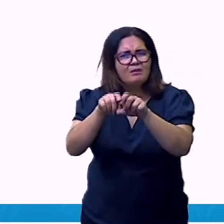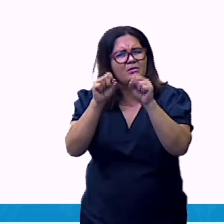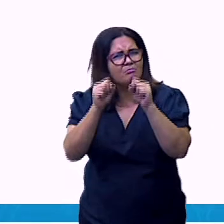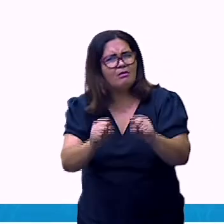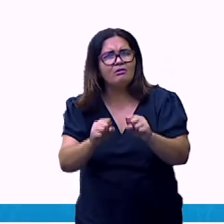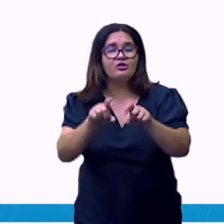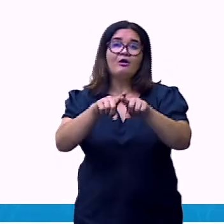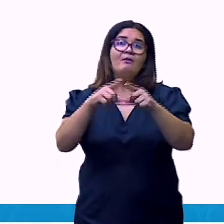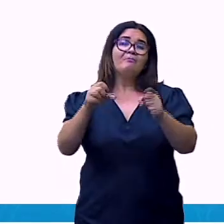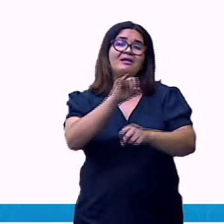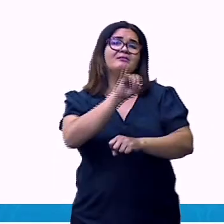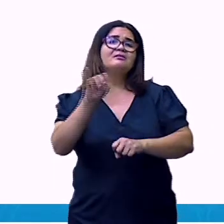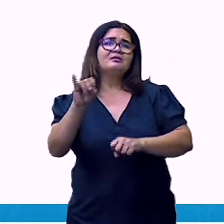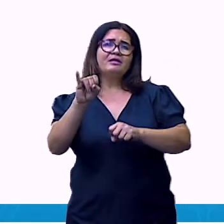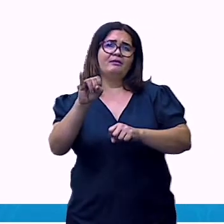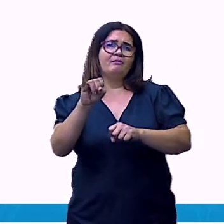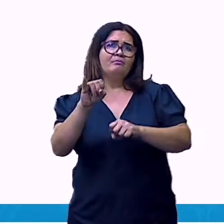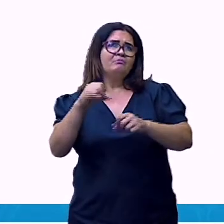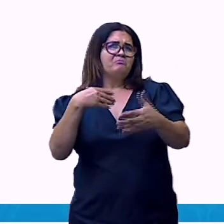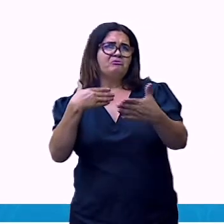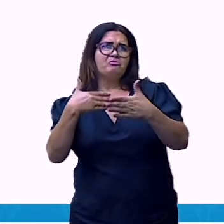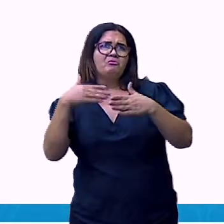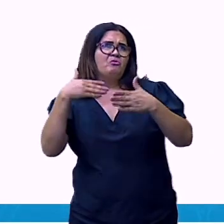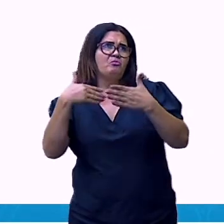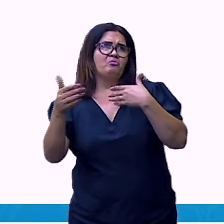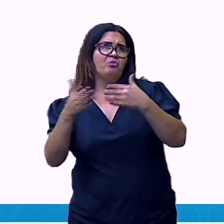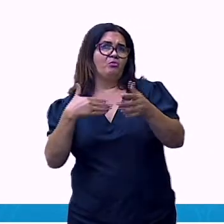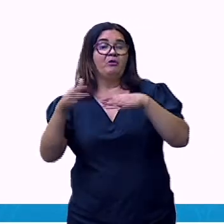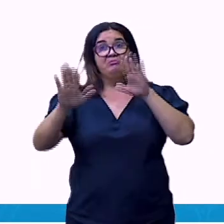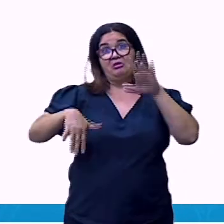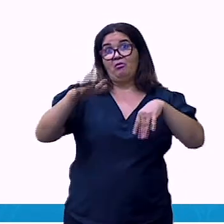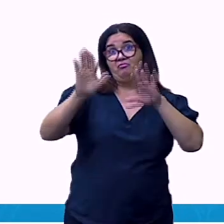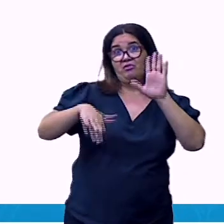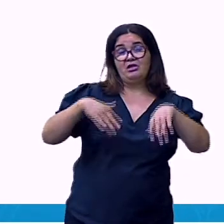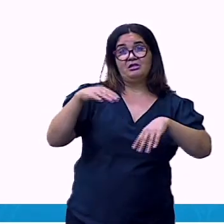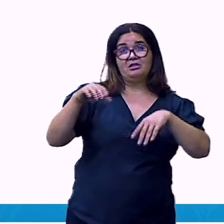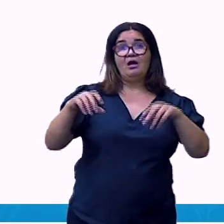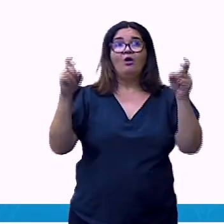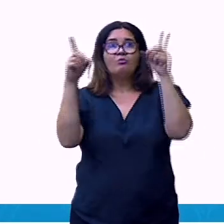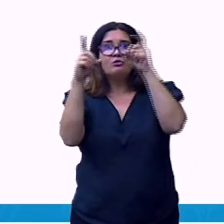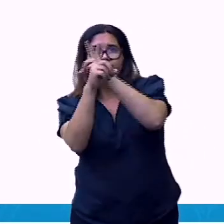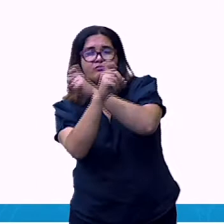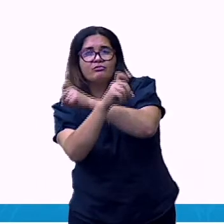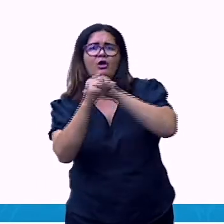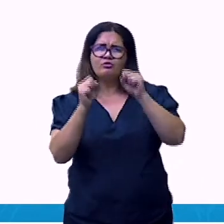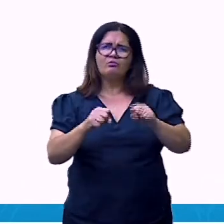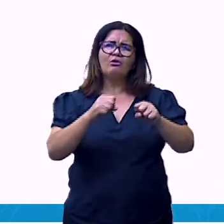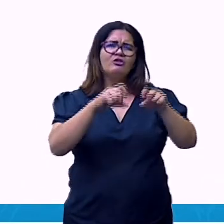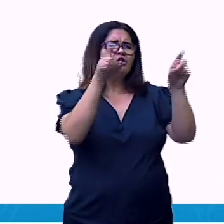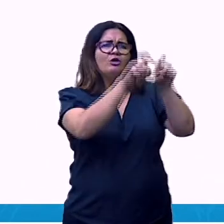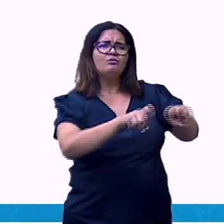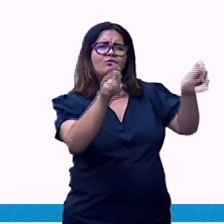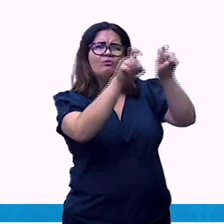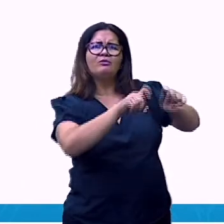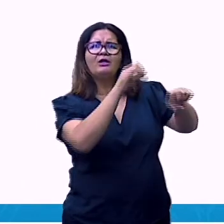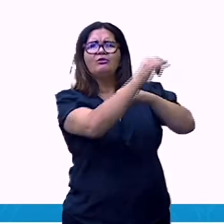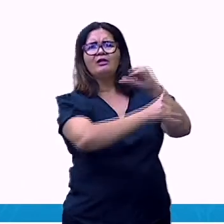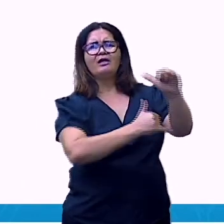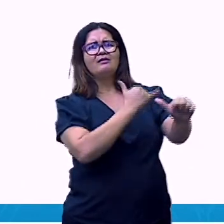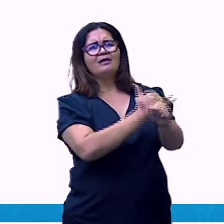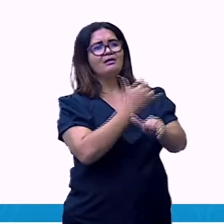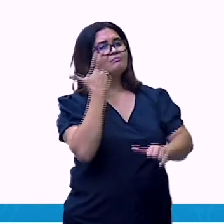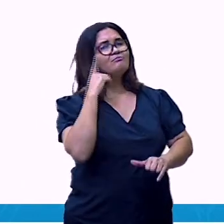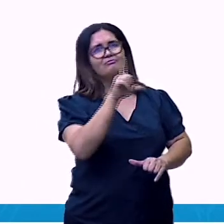cidadão através de um aplicativo para celular nas versões iOS e Android, ficando assim